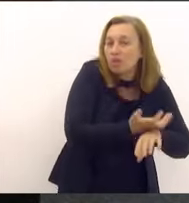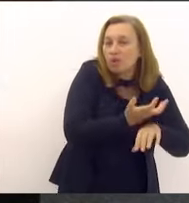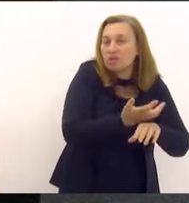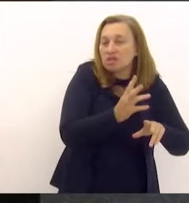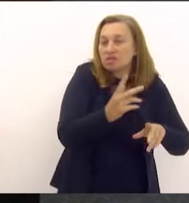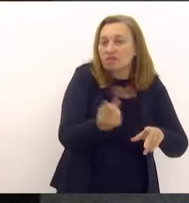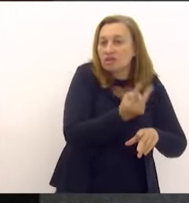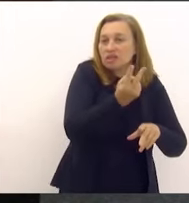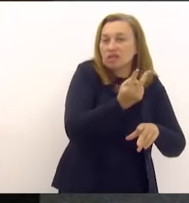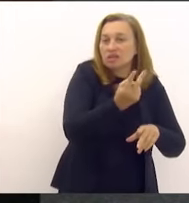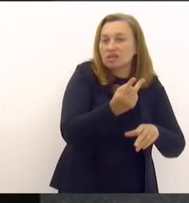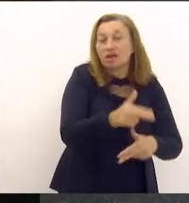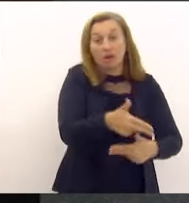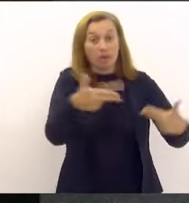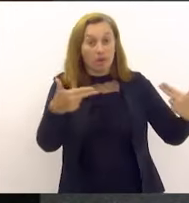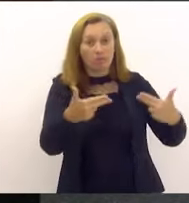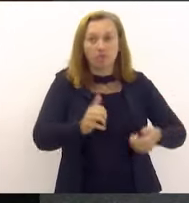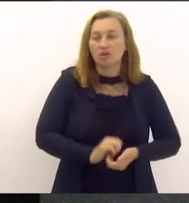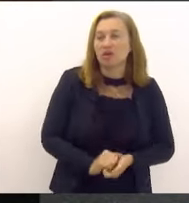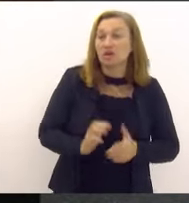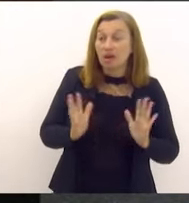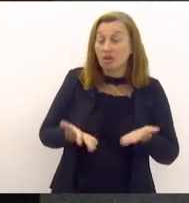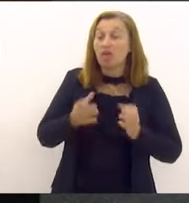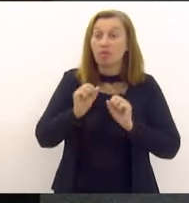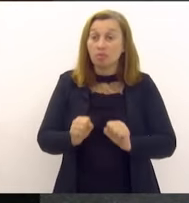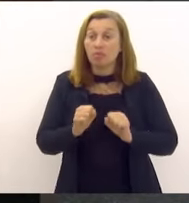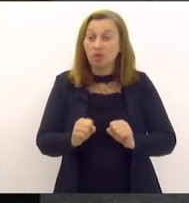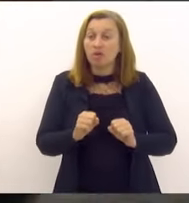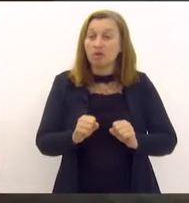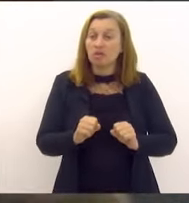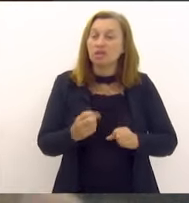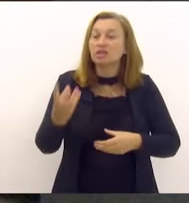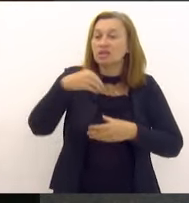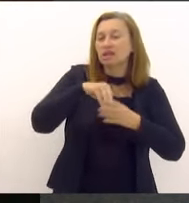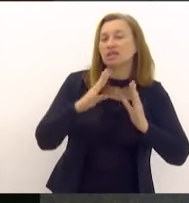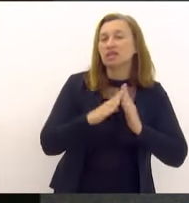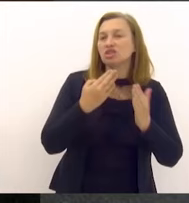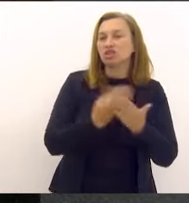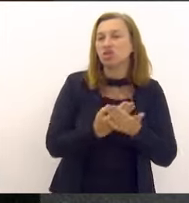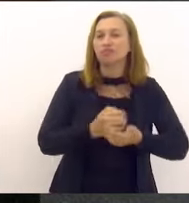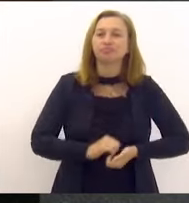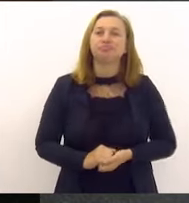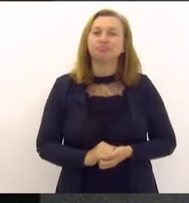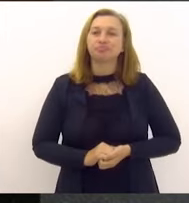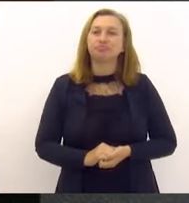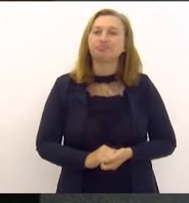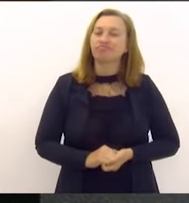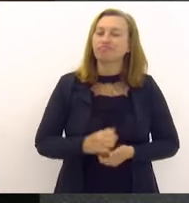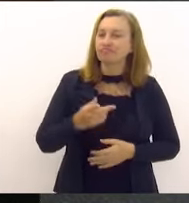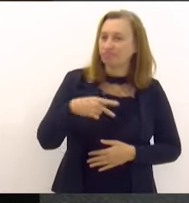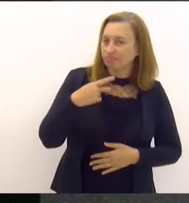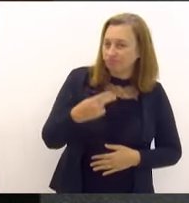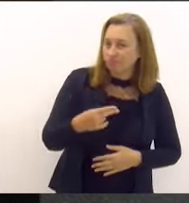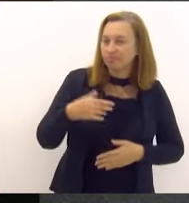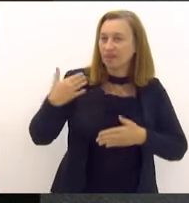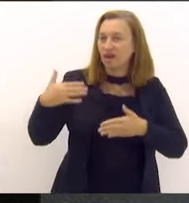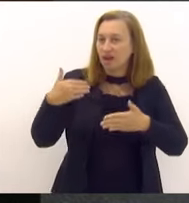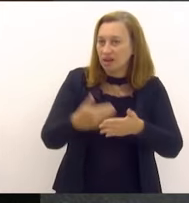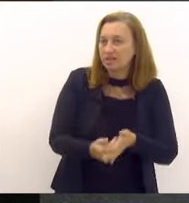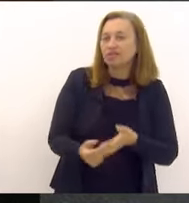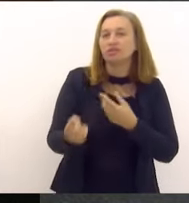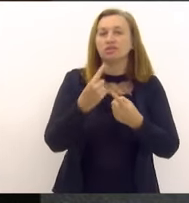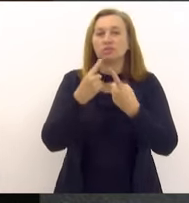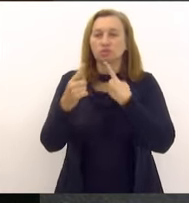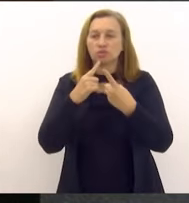revitalizada pelo hip-hop. E agora a gente pode levar essa ferramenta para dentro da escola. E, como eu venho falando ao longo do